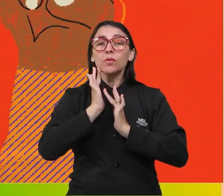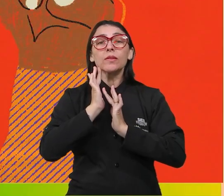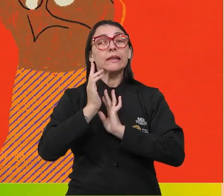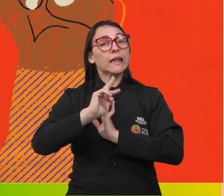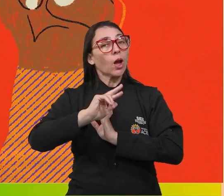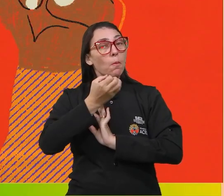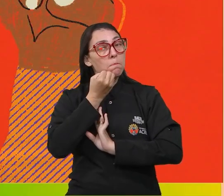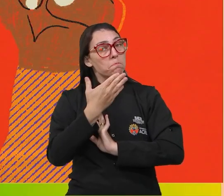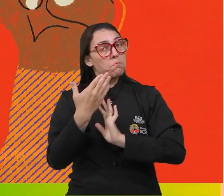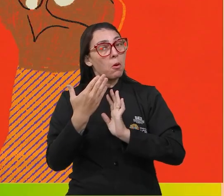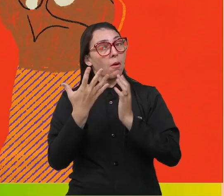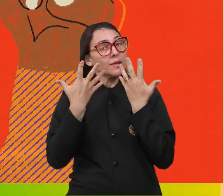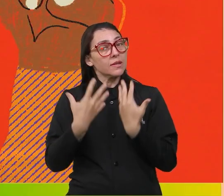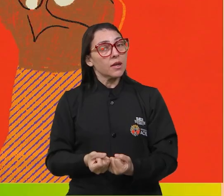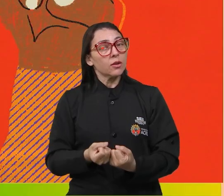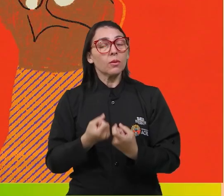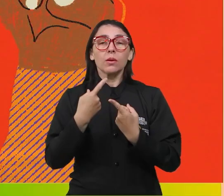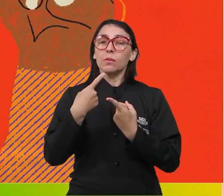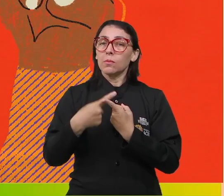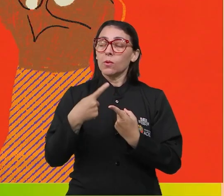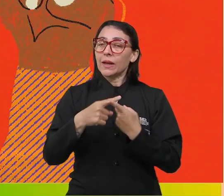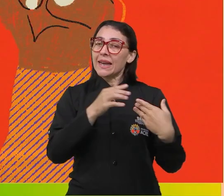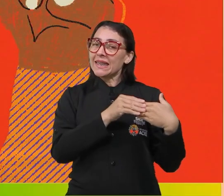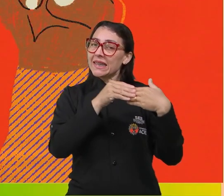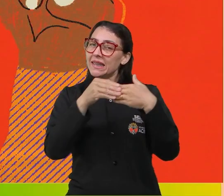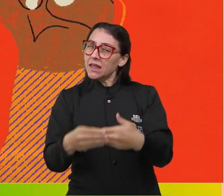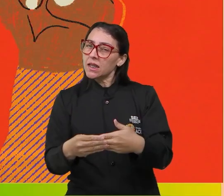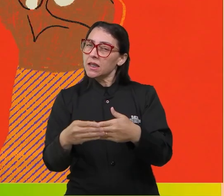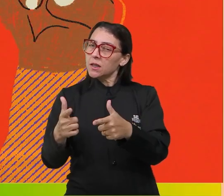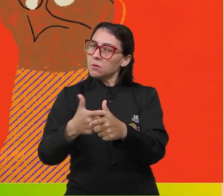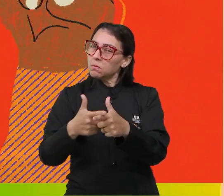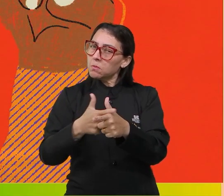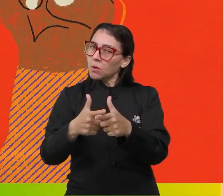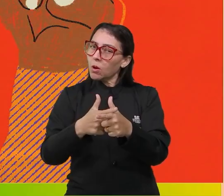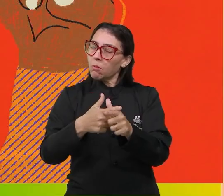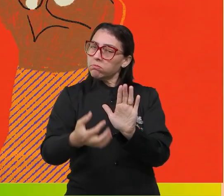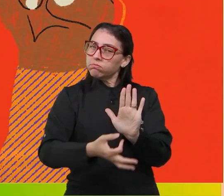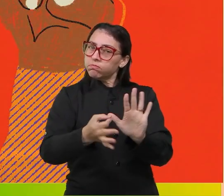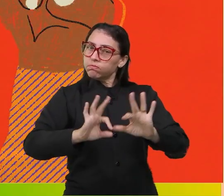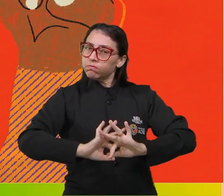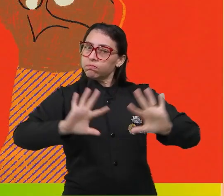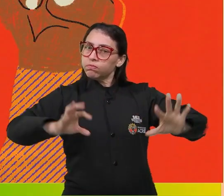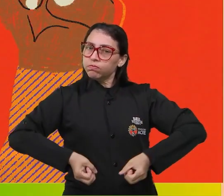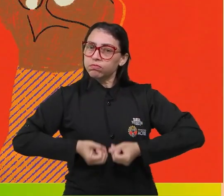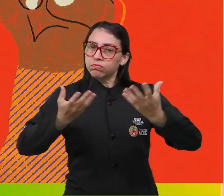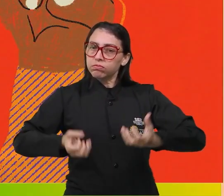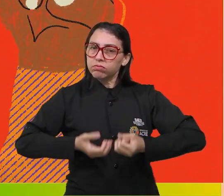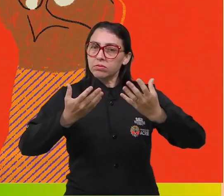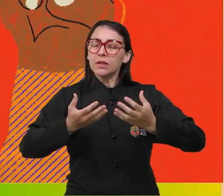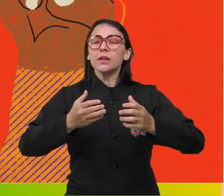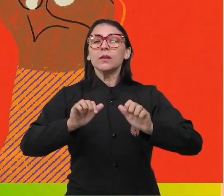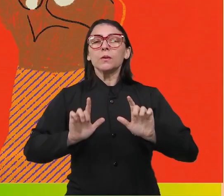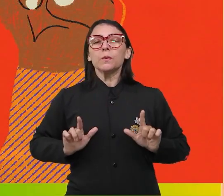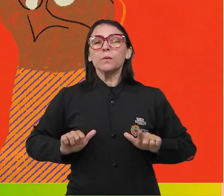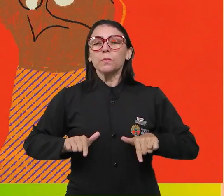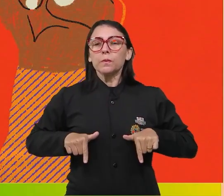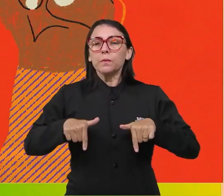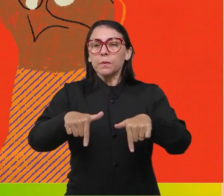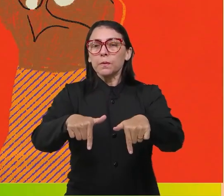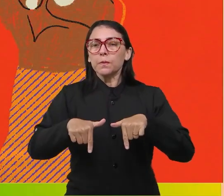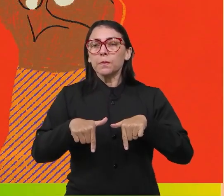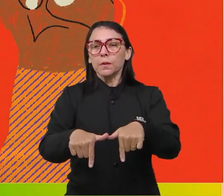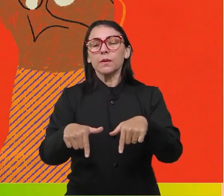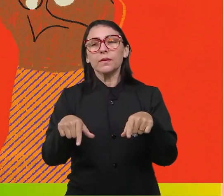foi muito bem recebido, por conta que ele traz essa questão da livre expressão, né, da luta.